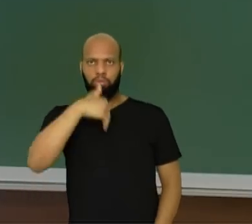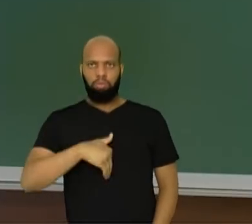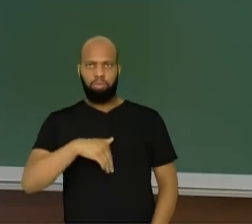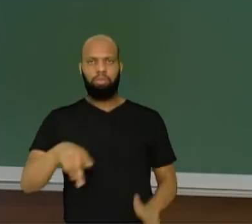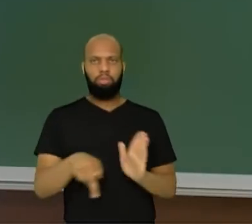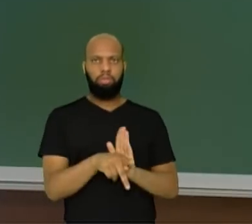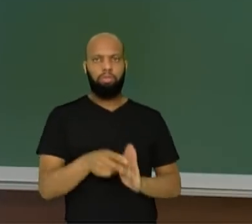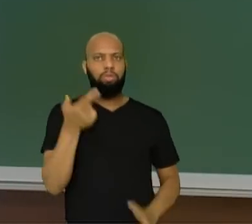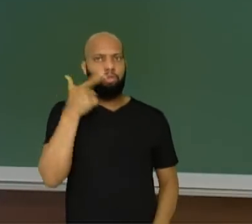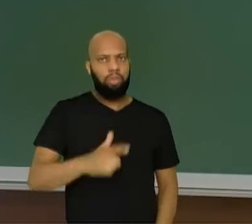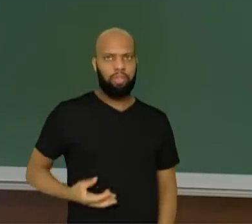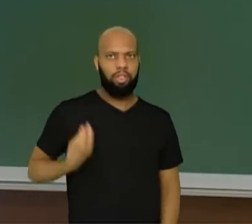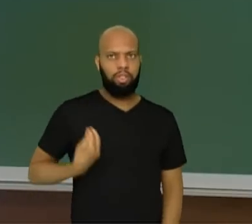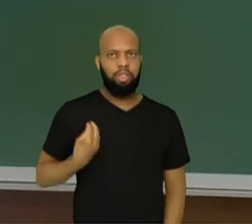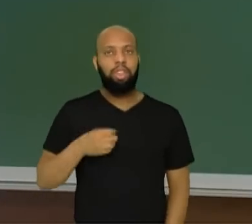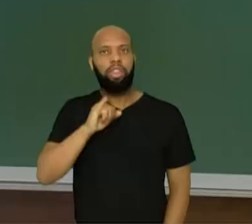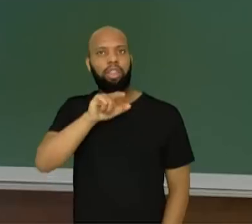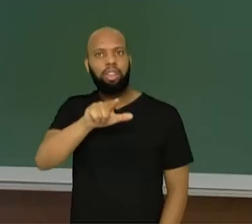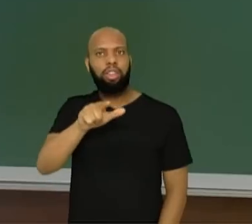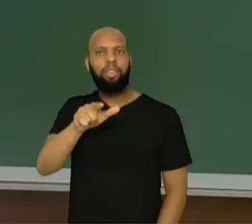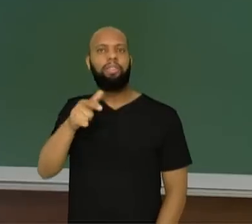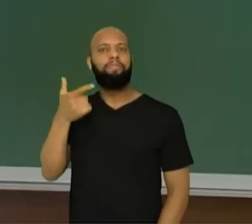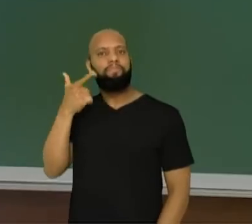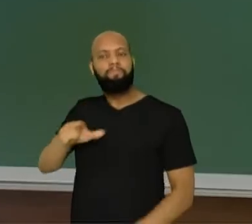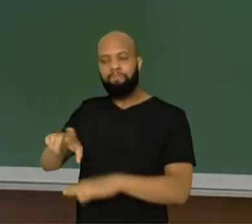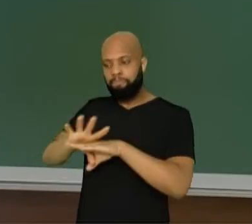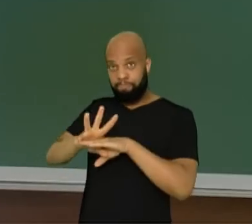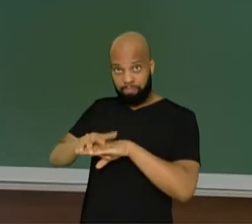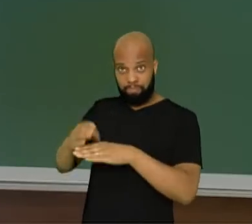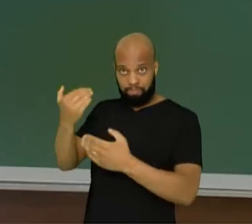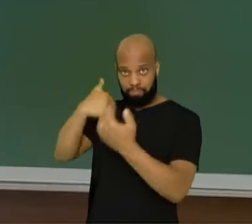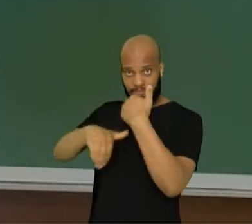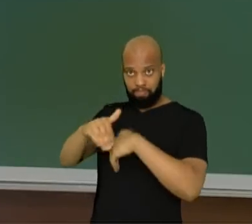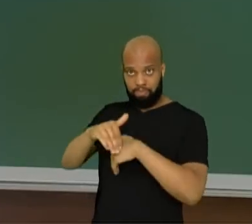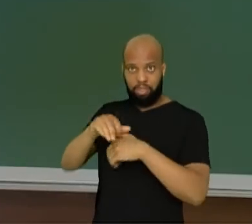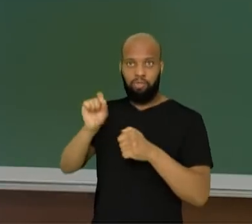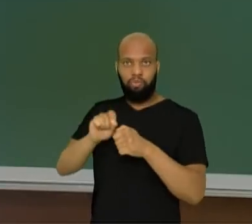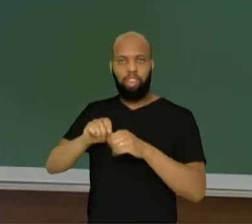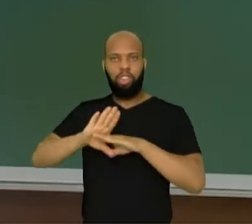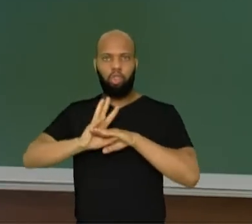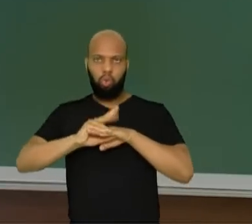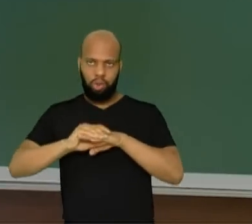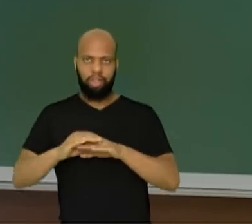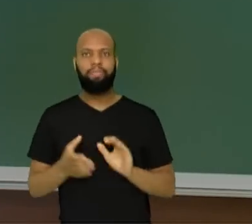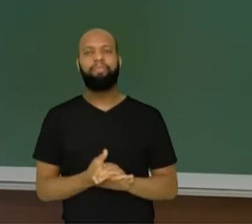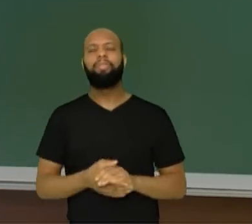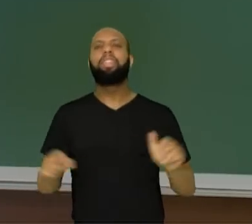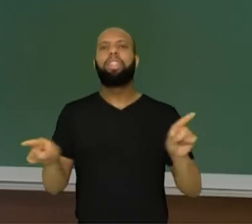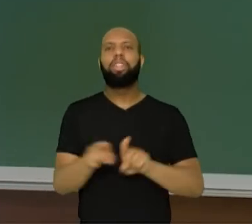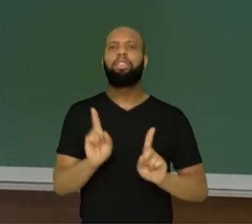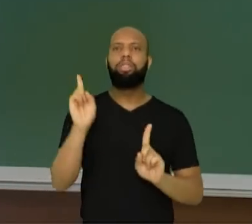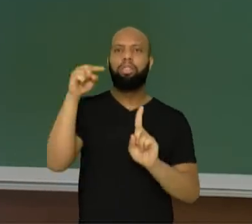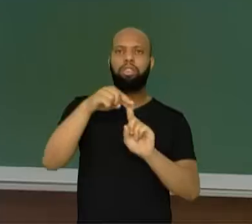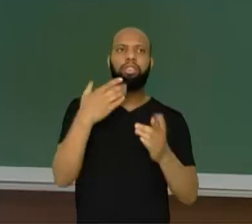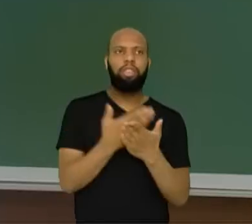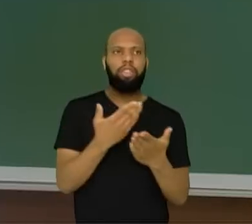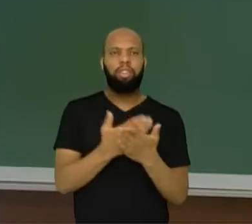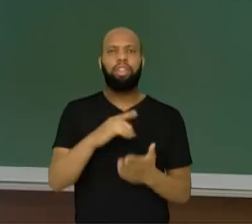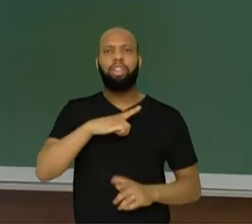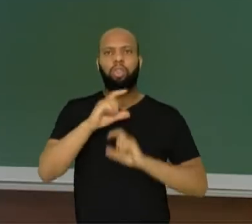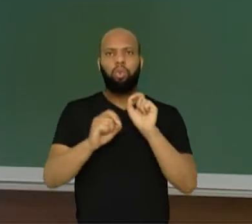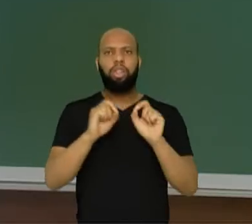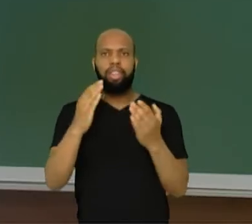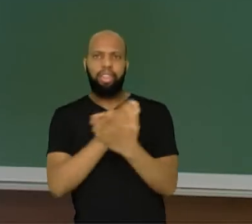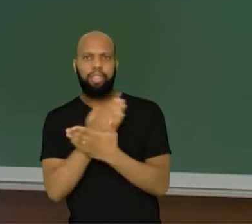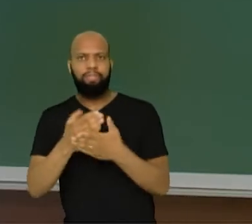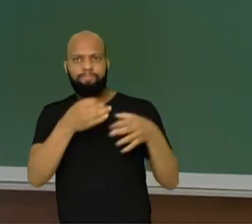eles causam doenças e nós vamos conhecê-las hoje. E o último objetivo da aula é sempre estar com cadernos em mão, né, fazendo